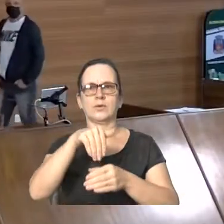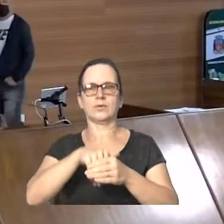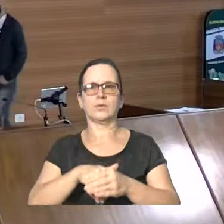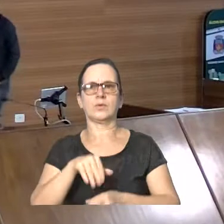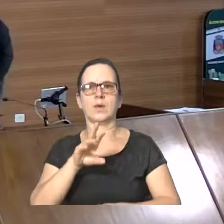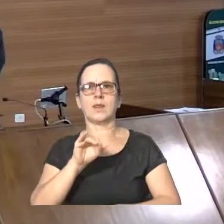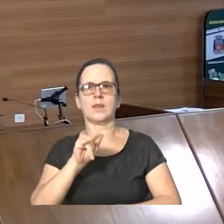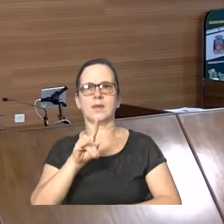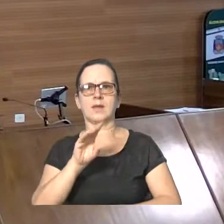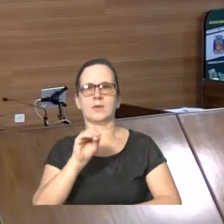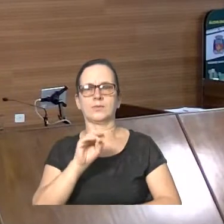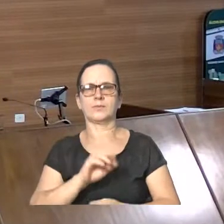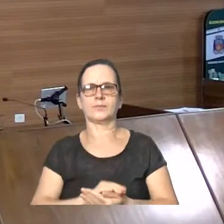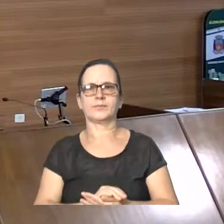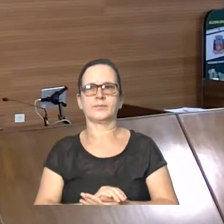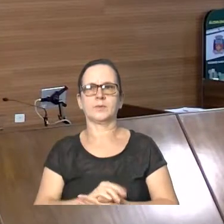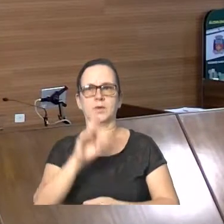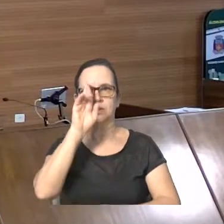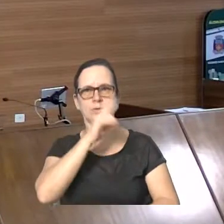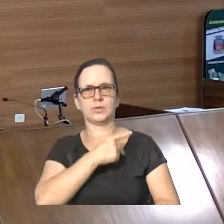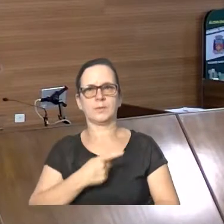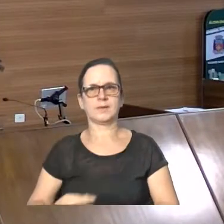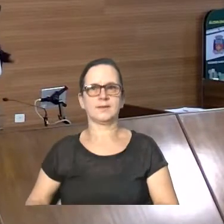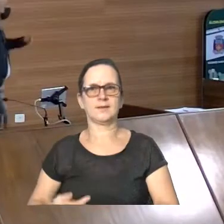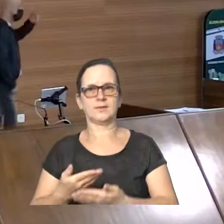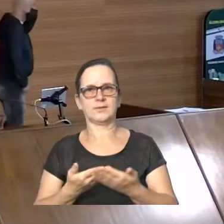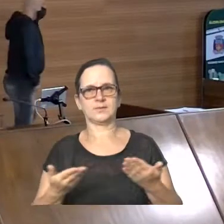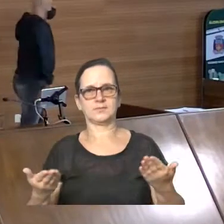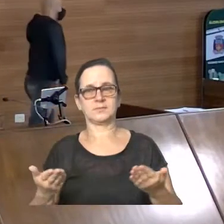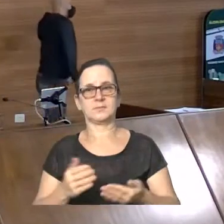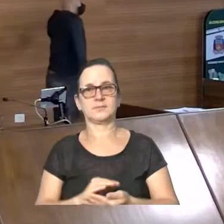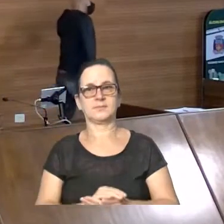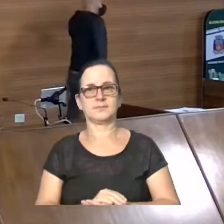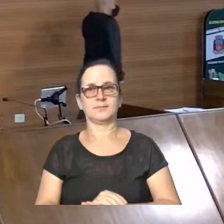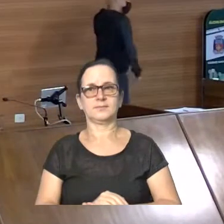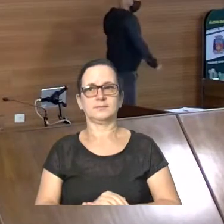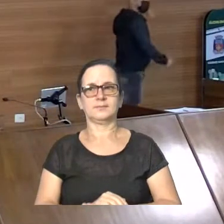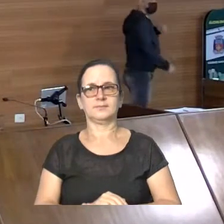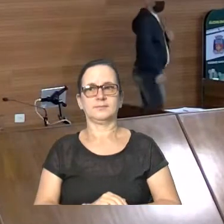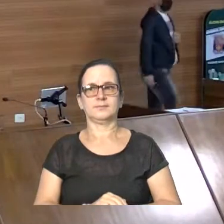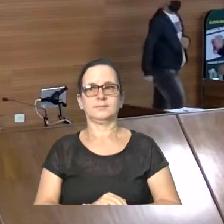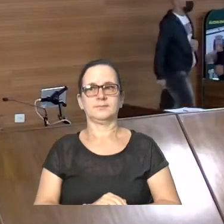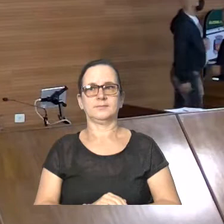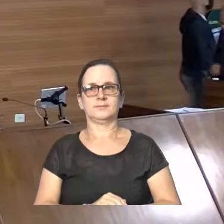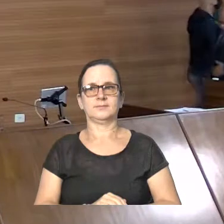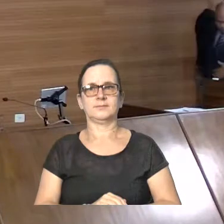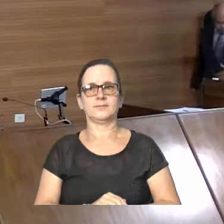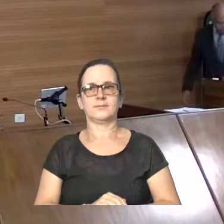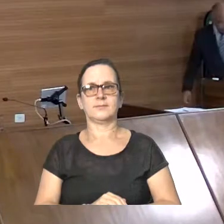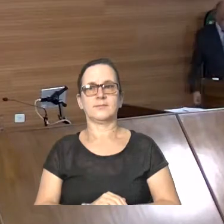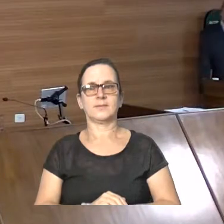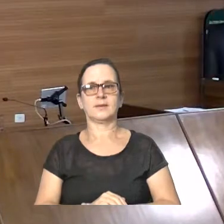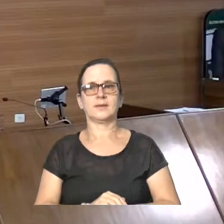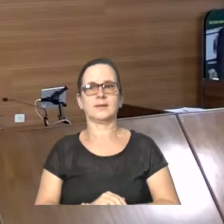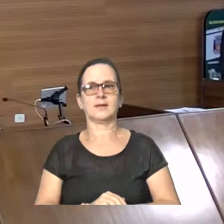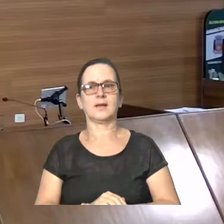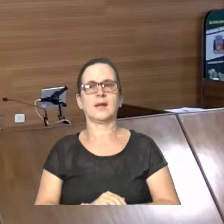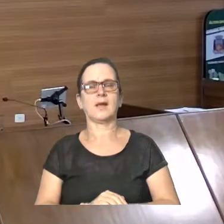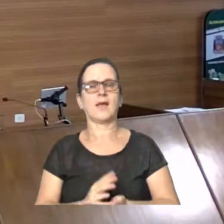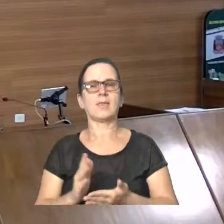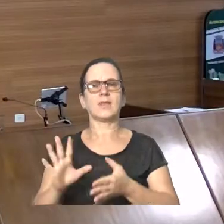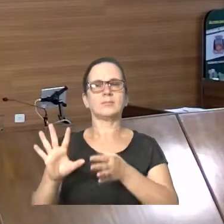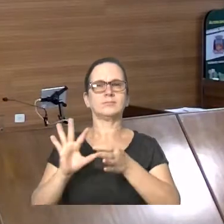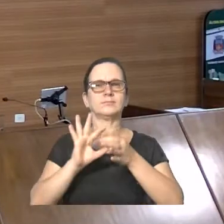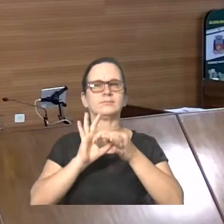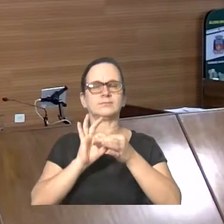vereador Sérgio Calçados. Senhor presidente, senhores vereadores, Até pegando um gancho na sua fala, Roxo, mas o que